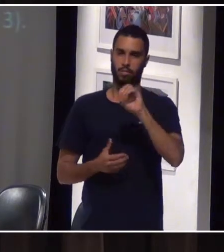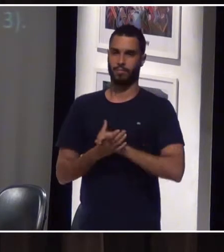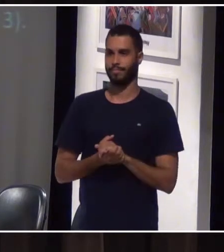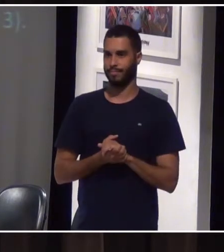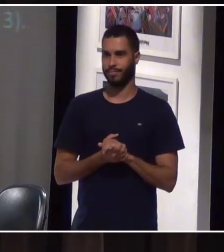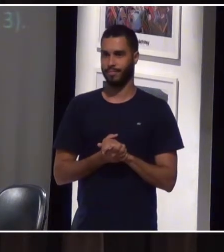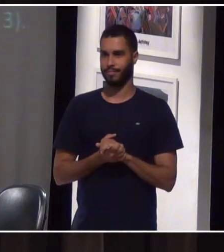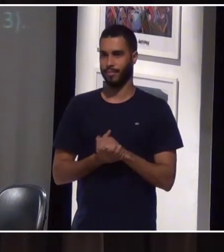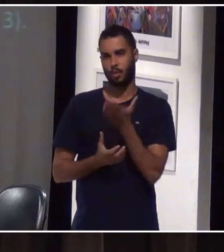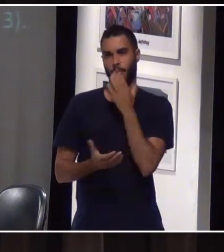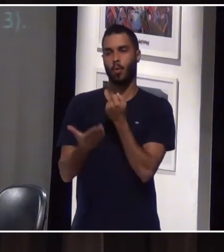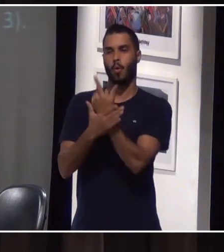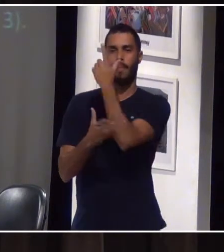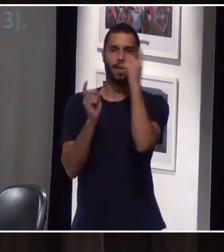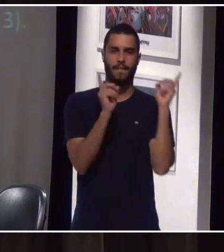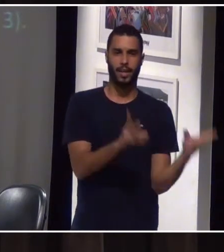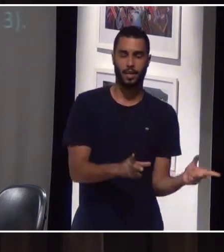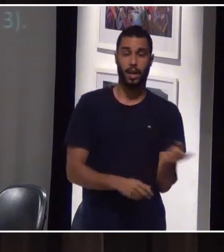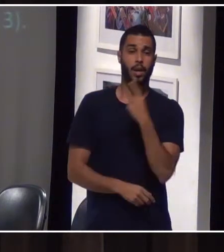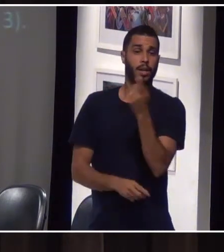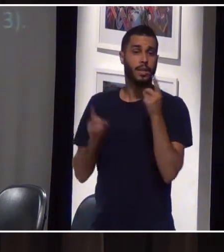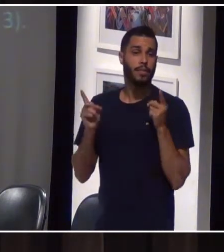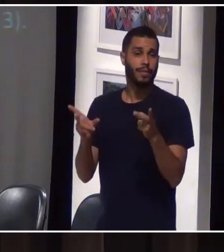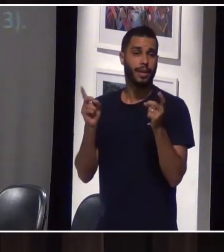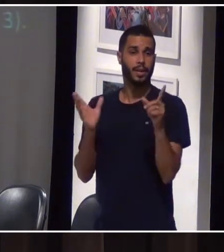Então, nós vendemos imagem, nós vendemos